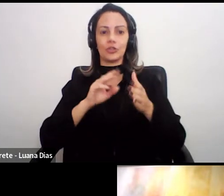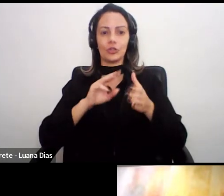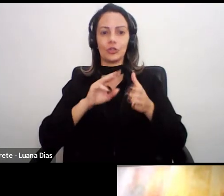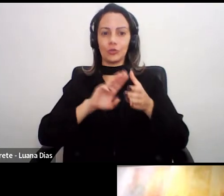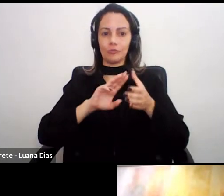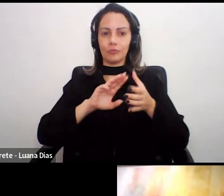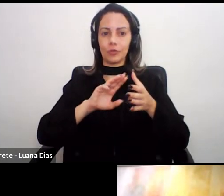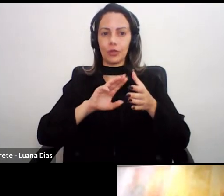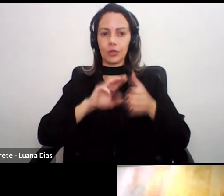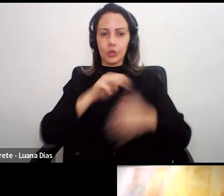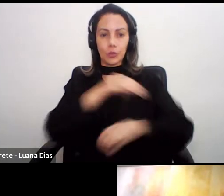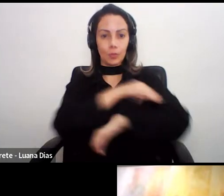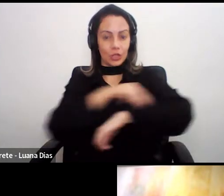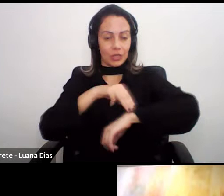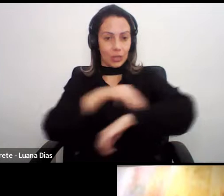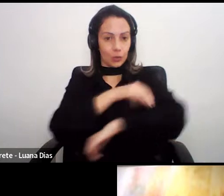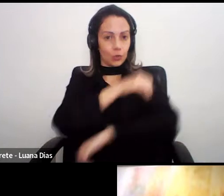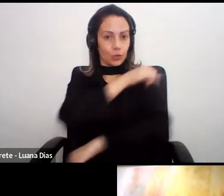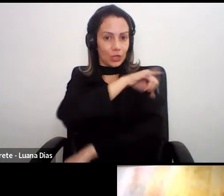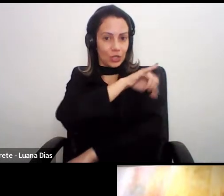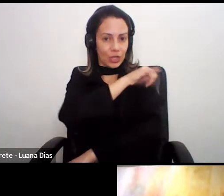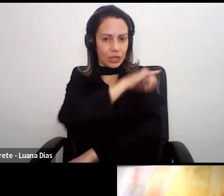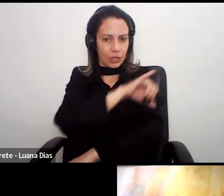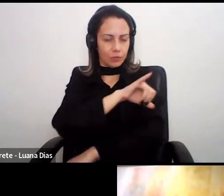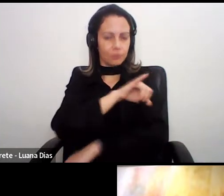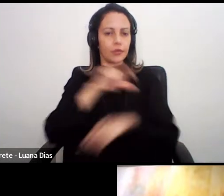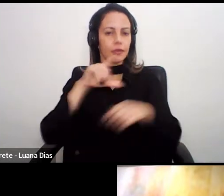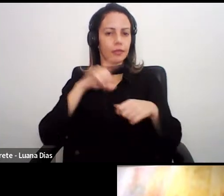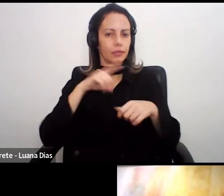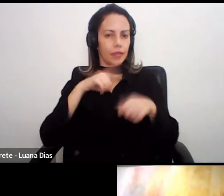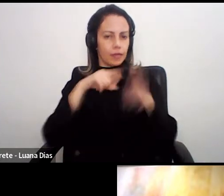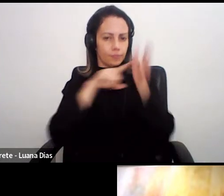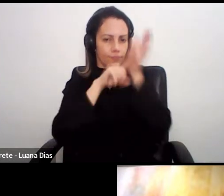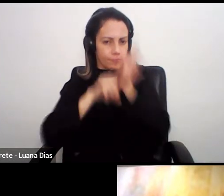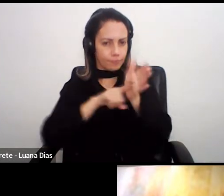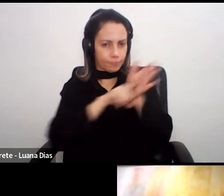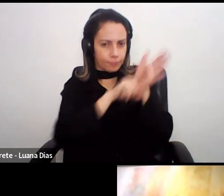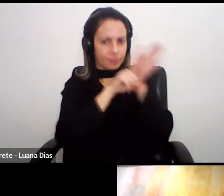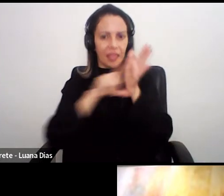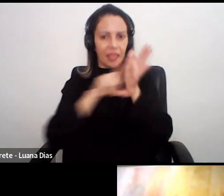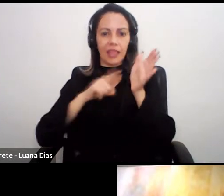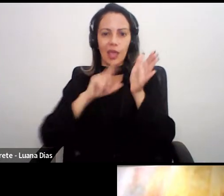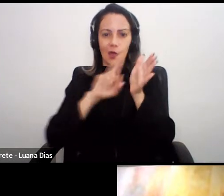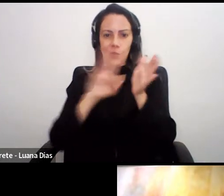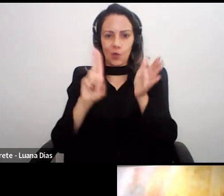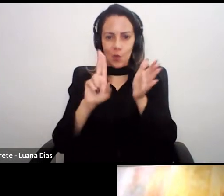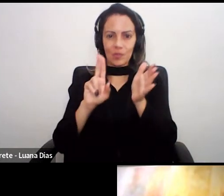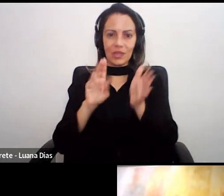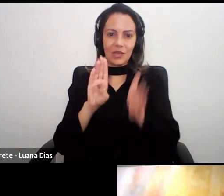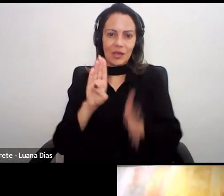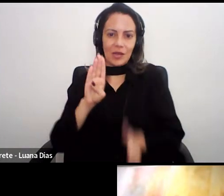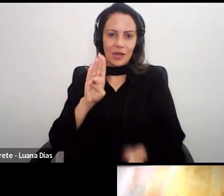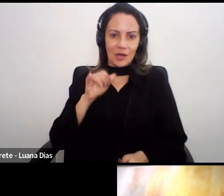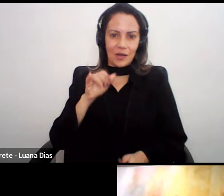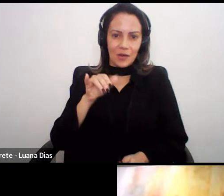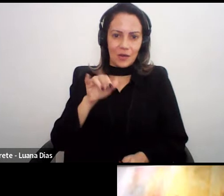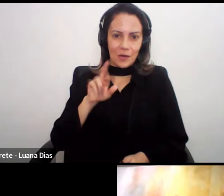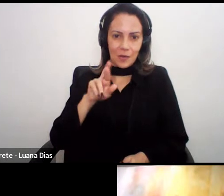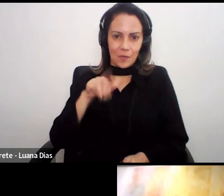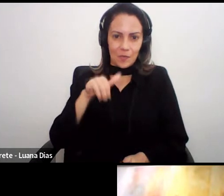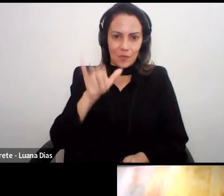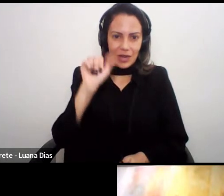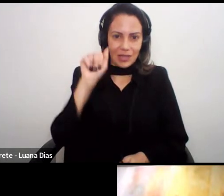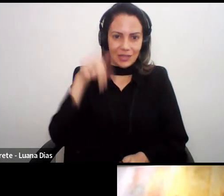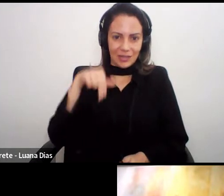do observatório que leva o nome do professor Brian Garth, Observatório